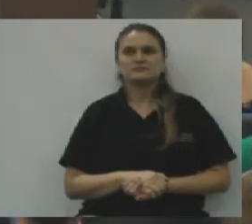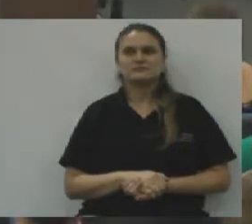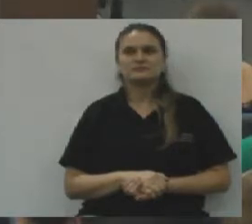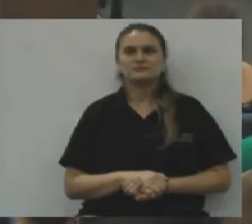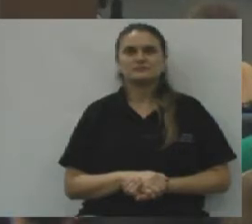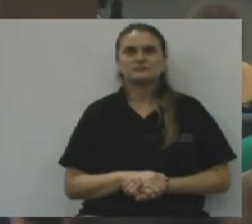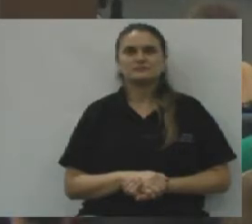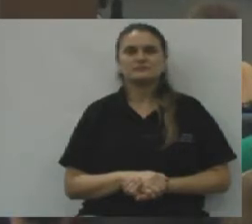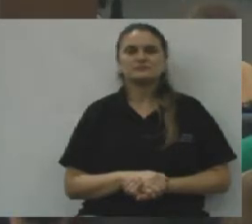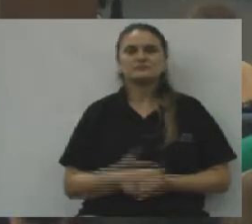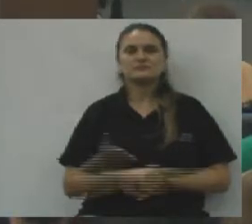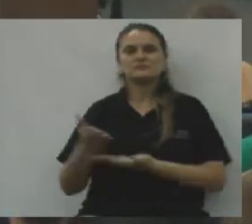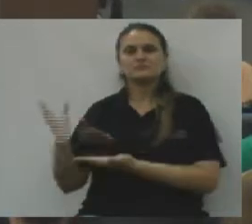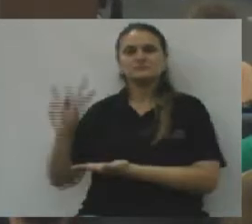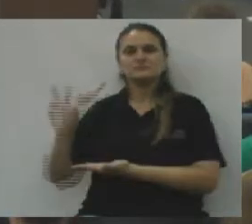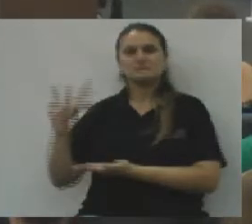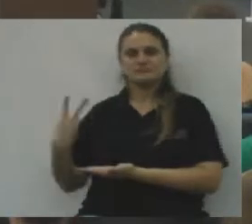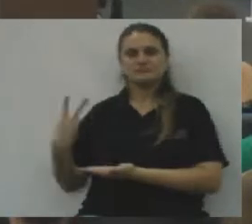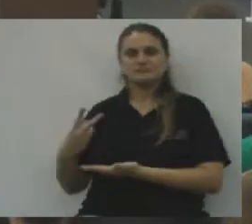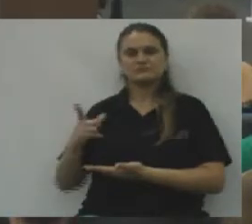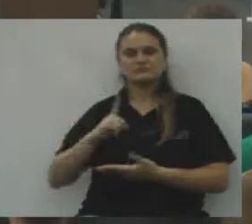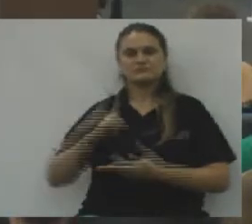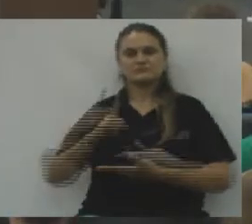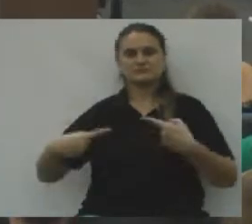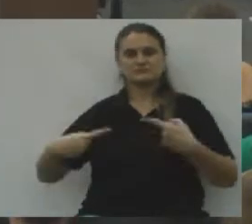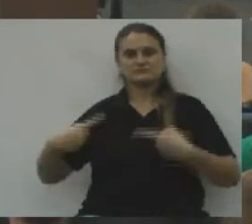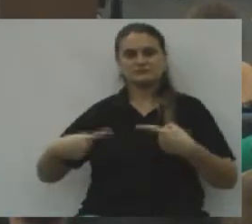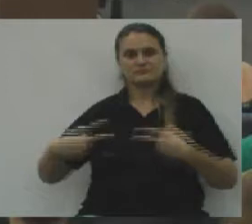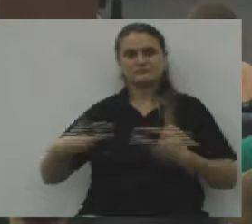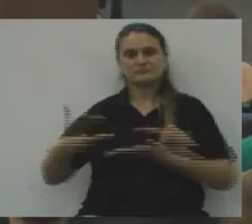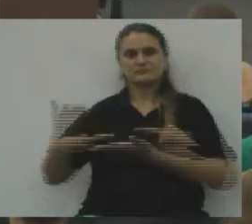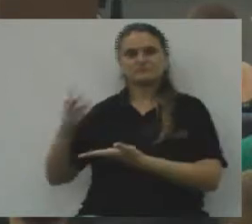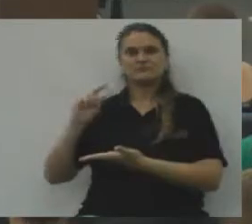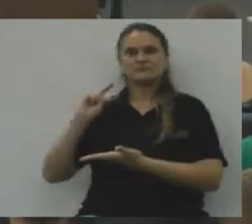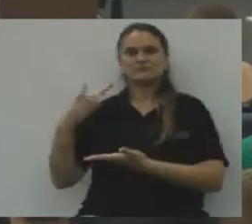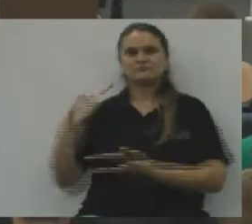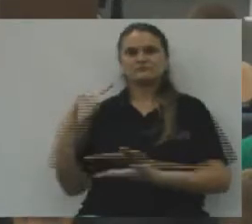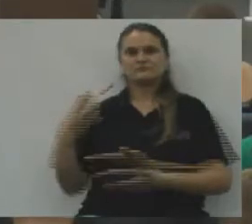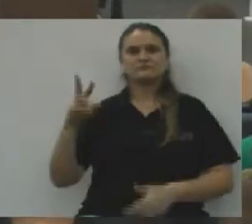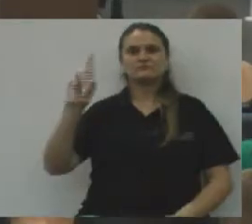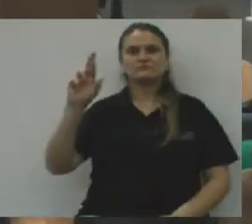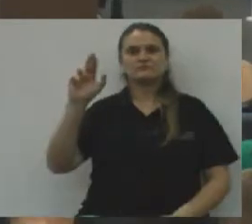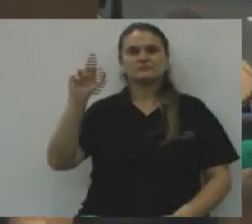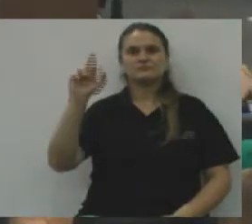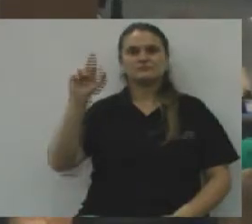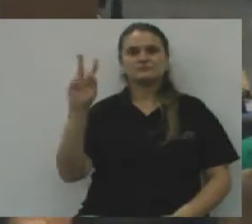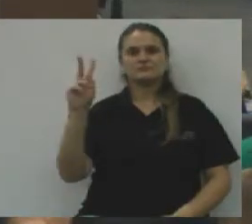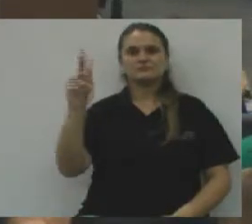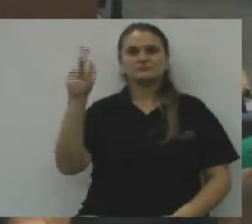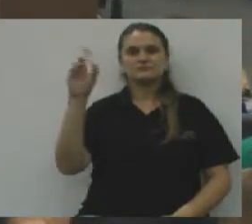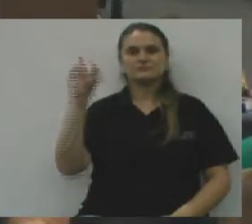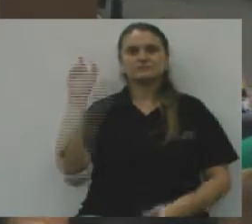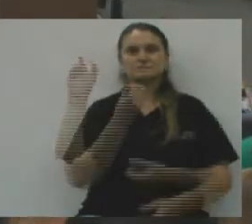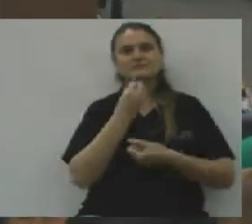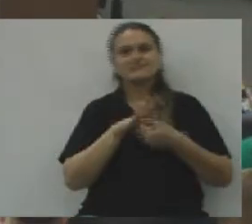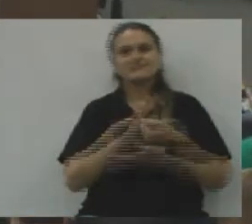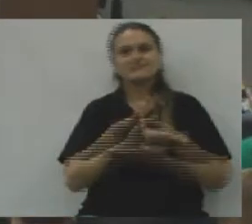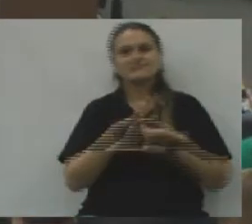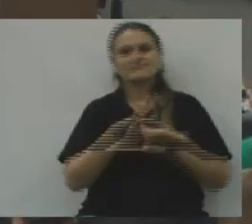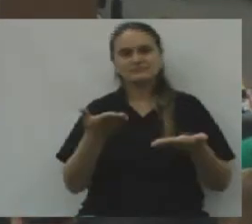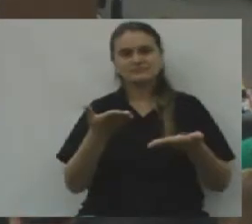Senhores vereadores, está em discussão e com a palavra o vereador Valdecir Rático. Boa noite a todos e a